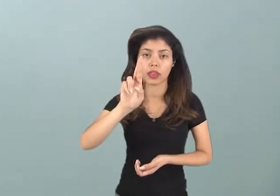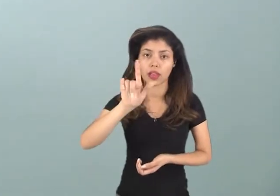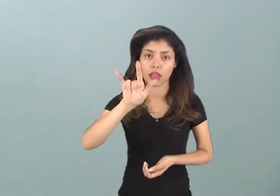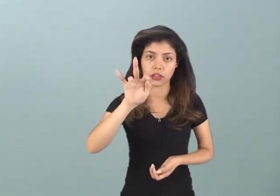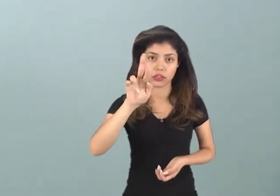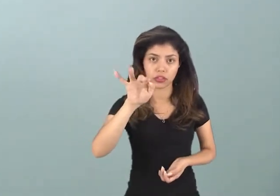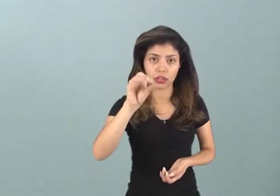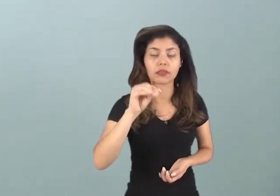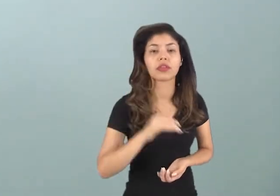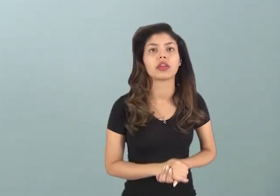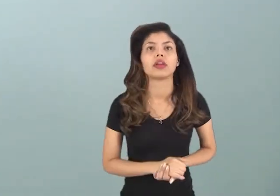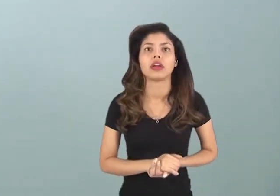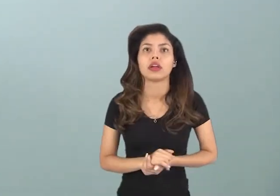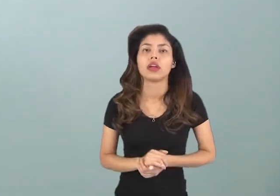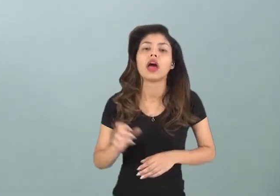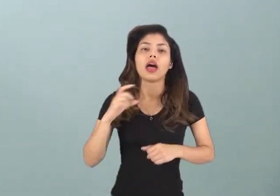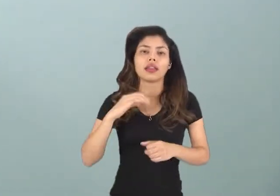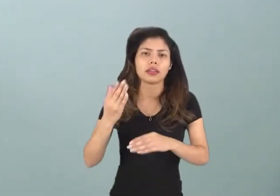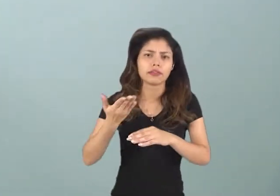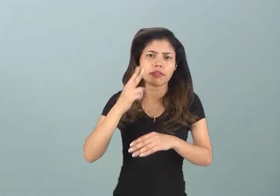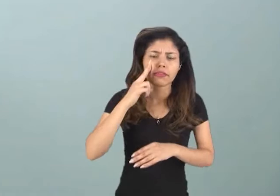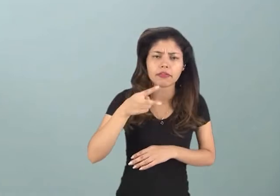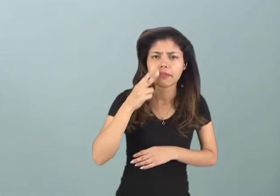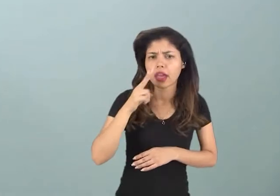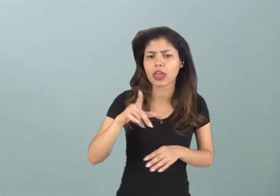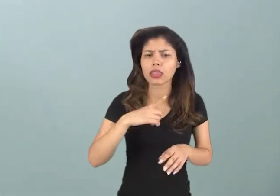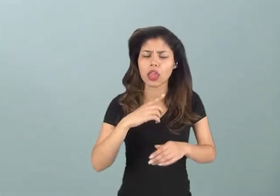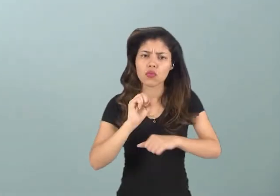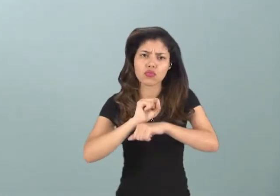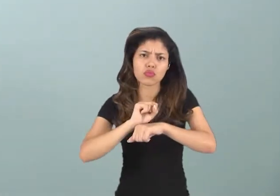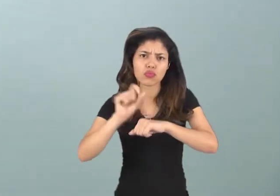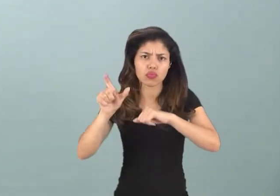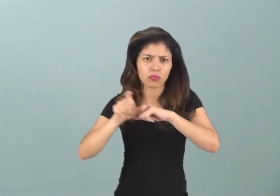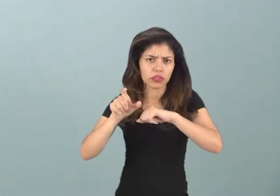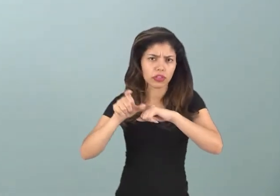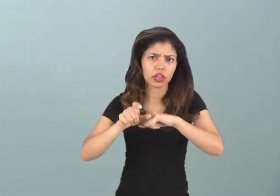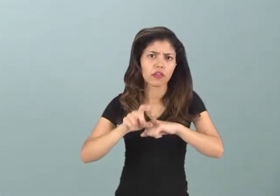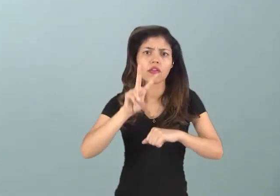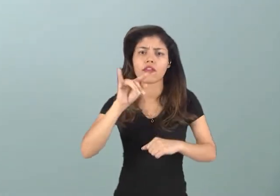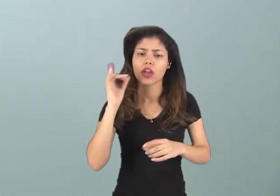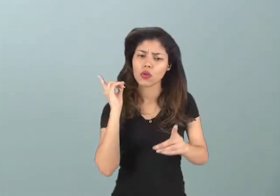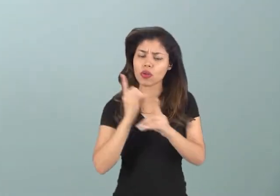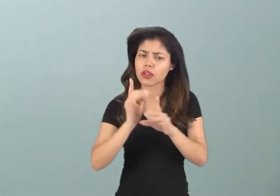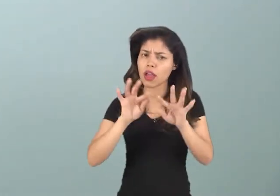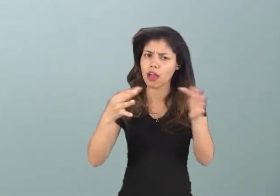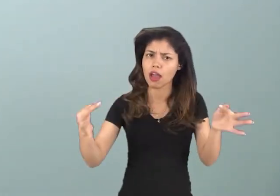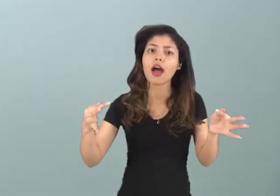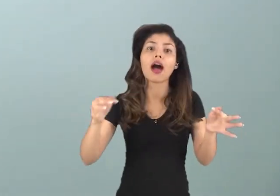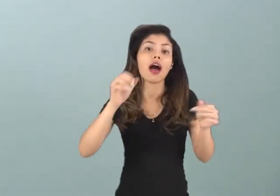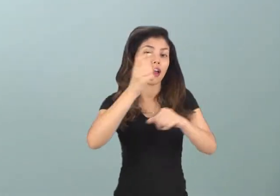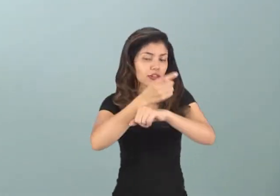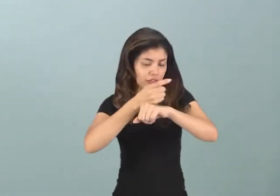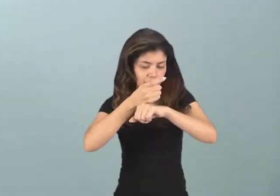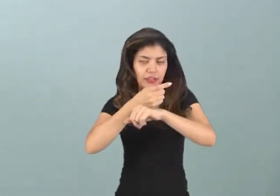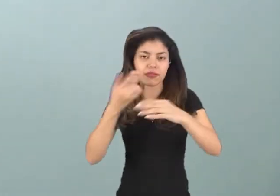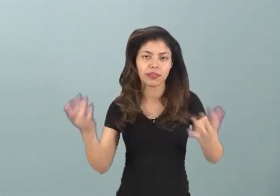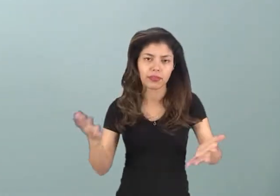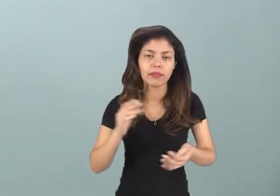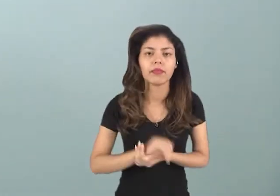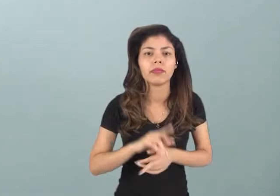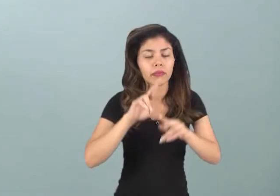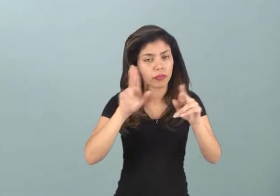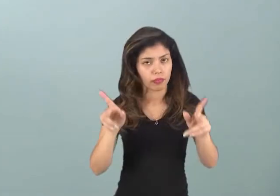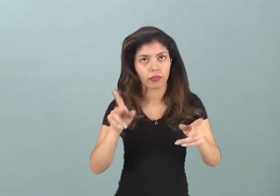atrás dele tem ali um substantivo, você vai encontrar uma oração subordinada que é uma adjetiva, tá? Então